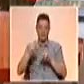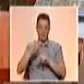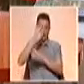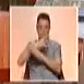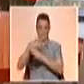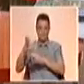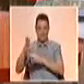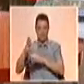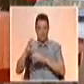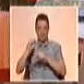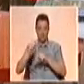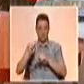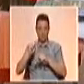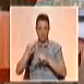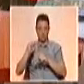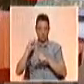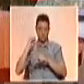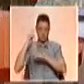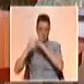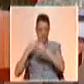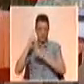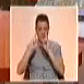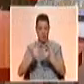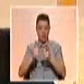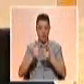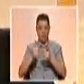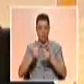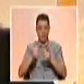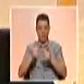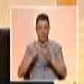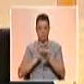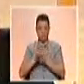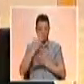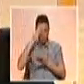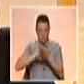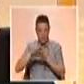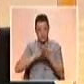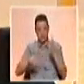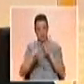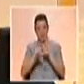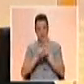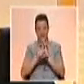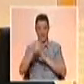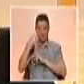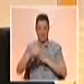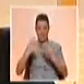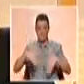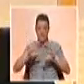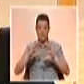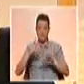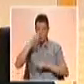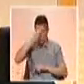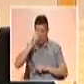planos, nesta primeira geração de planos, que basicamente é o cumprimento básico da legislação que nós temos, só que muitas vezes não é